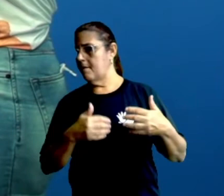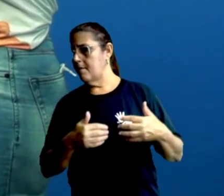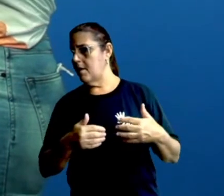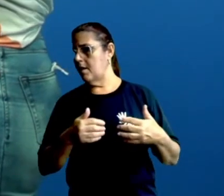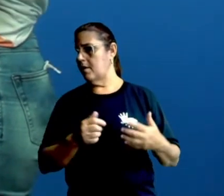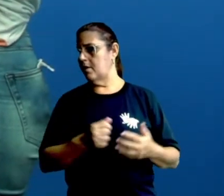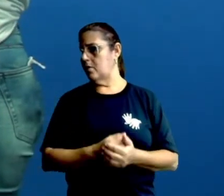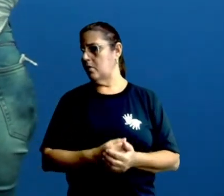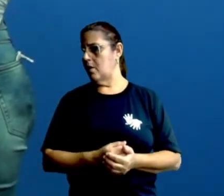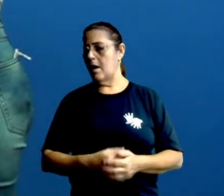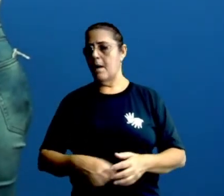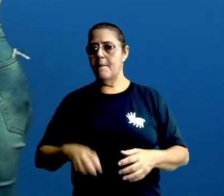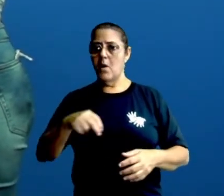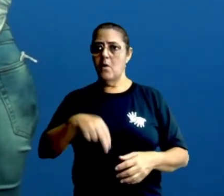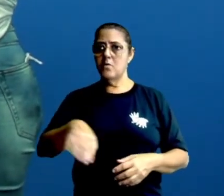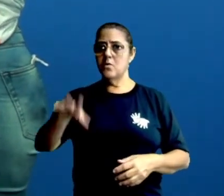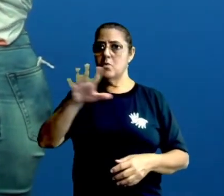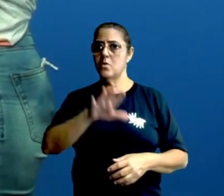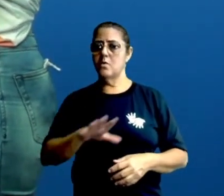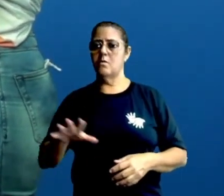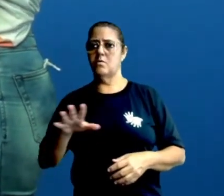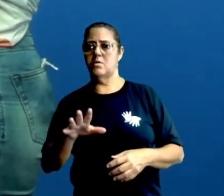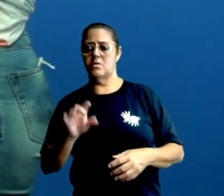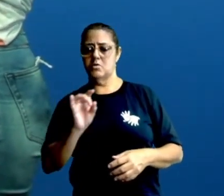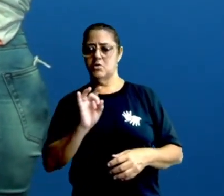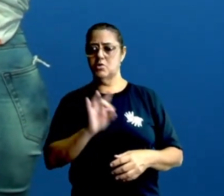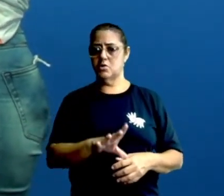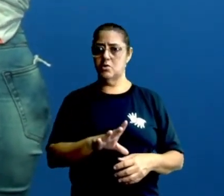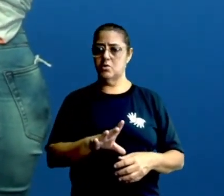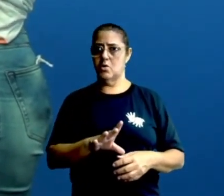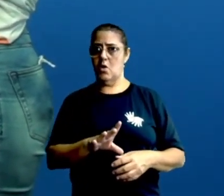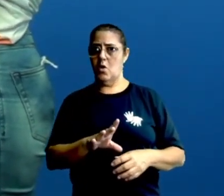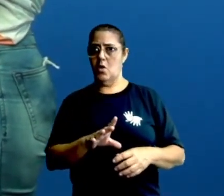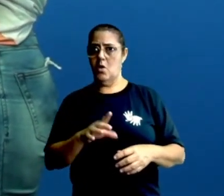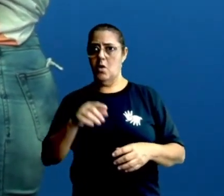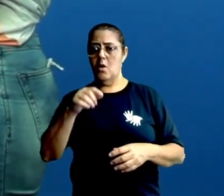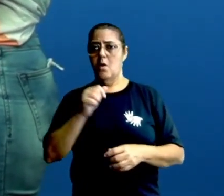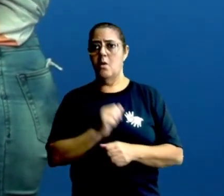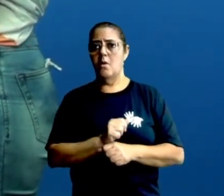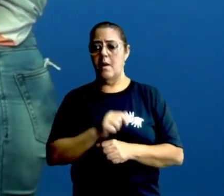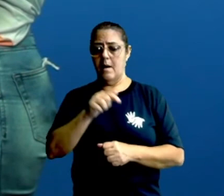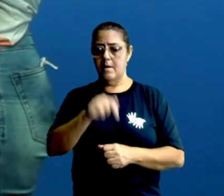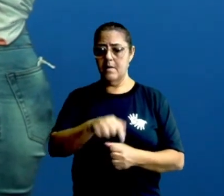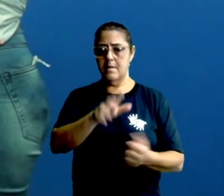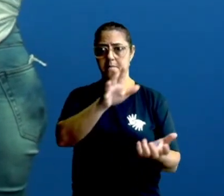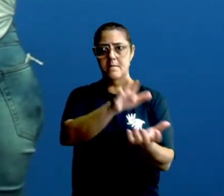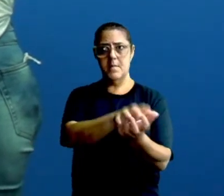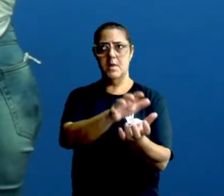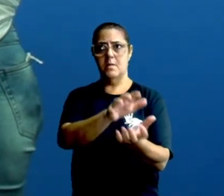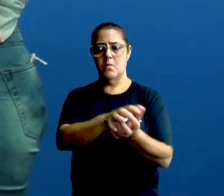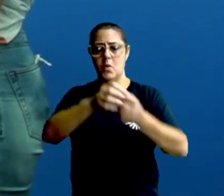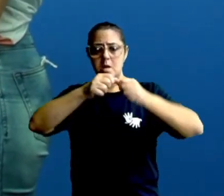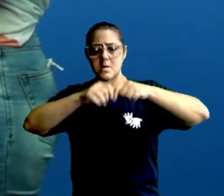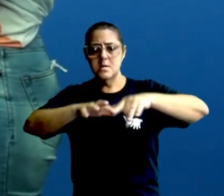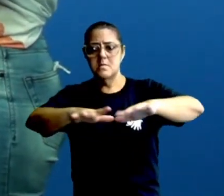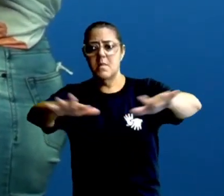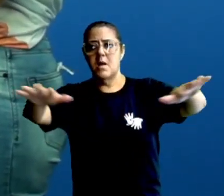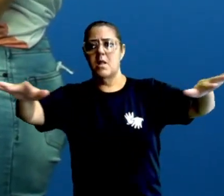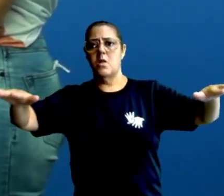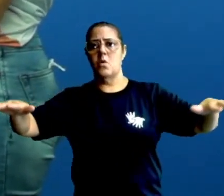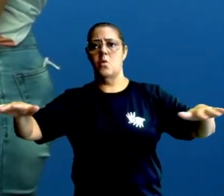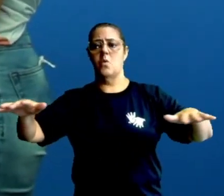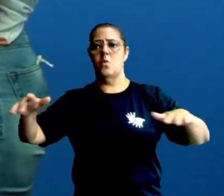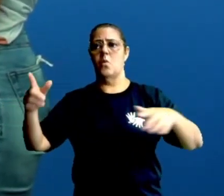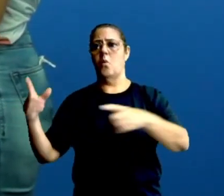não apenas, e não ficou restrito apenas aqui em Pernambuco. Ele se espalhou por